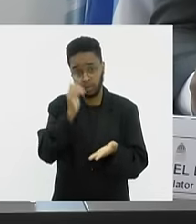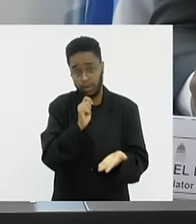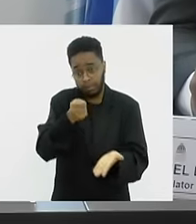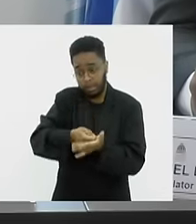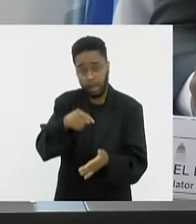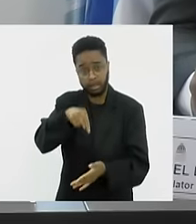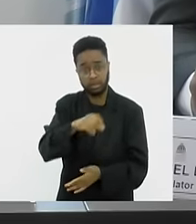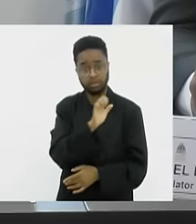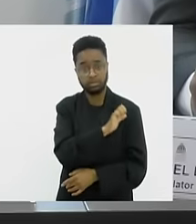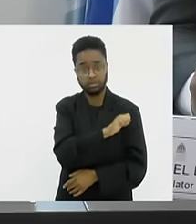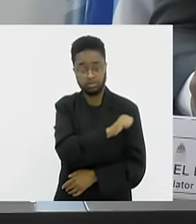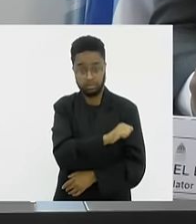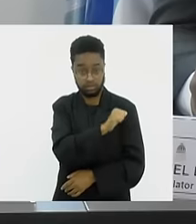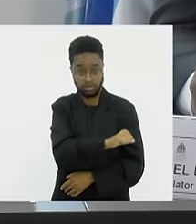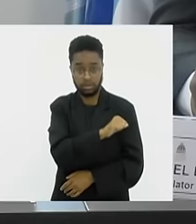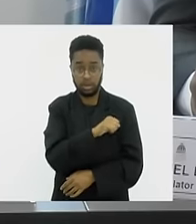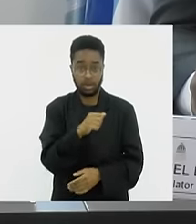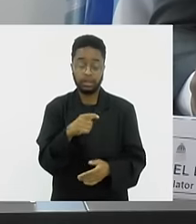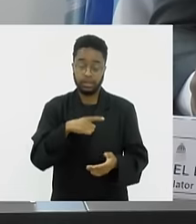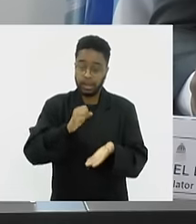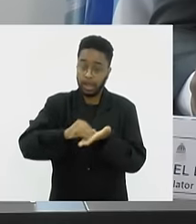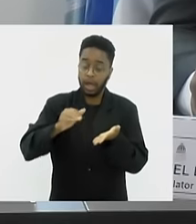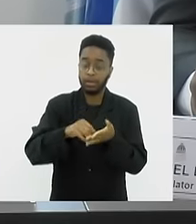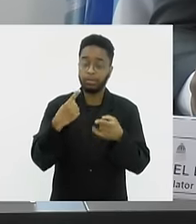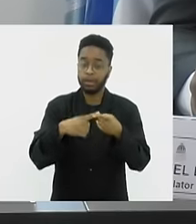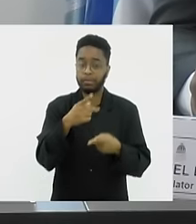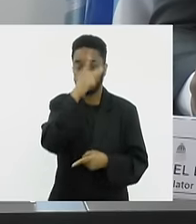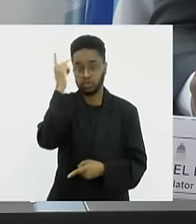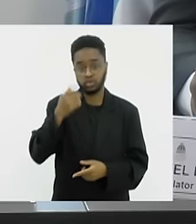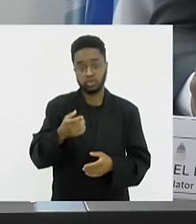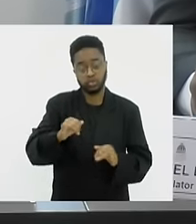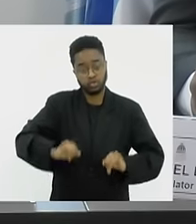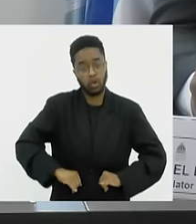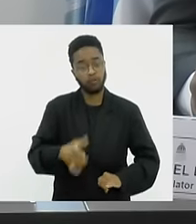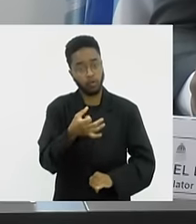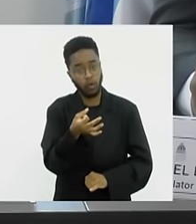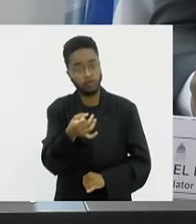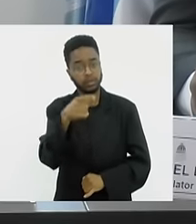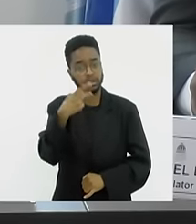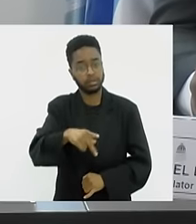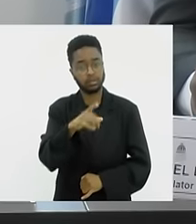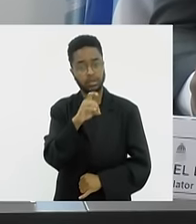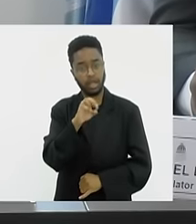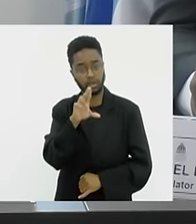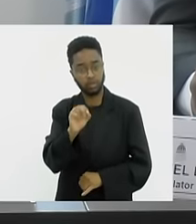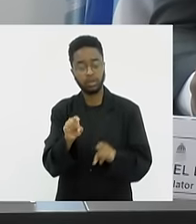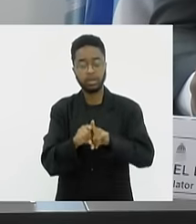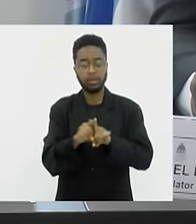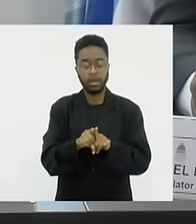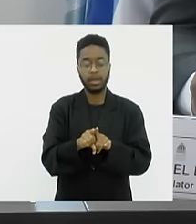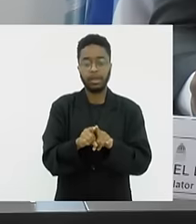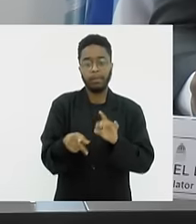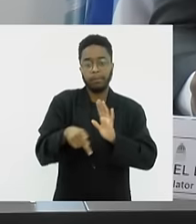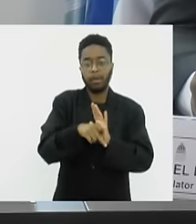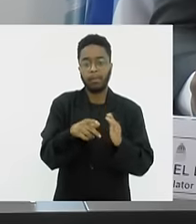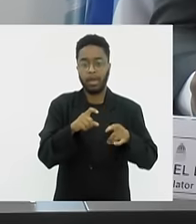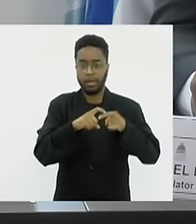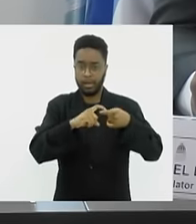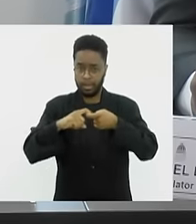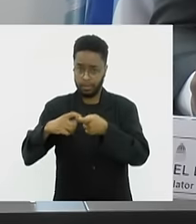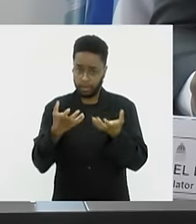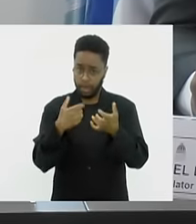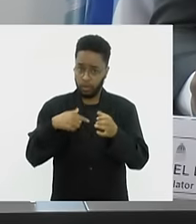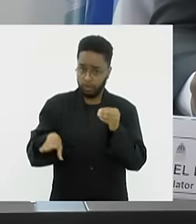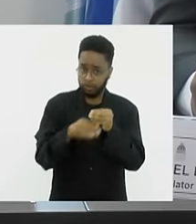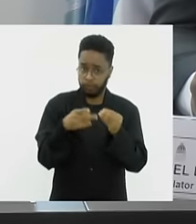Estado. Há custo para o bolso de quem sofre covardia do dentro. Há custo para o bolso de quem sofre covardia da máfia do reboque. O senhor quer que eu diga mais alguma